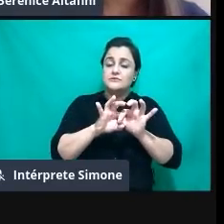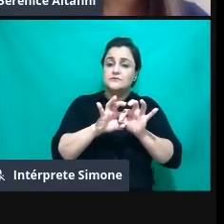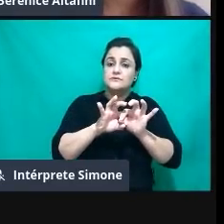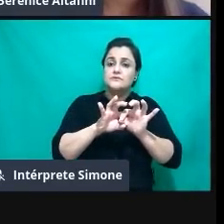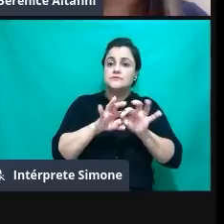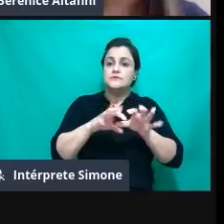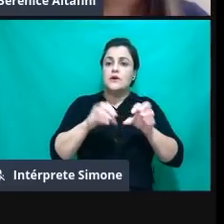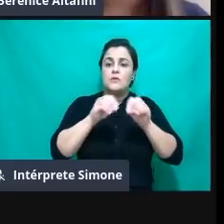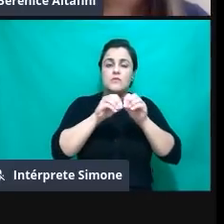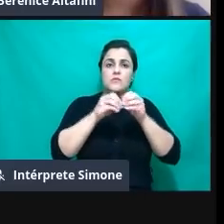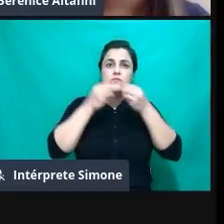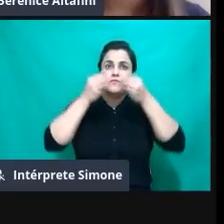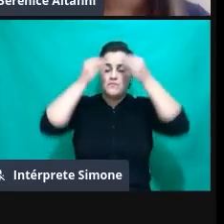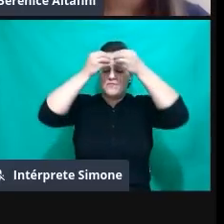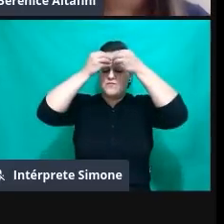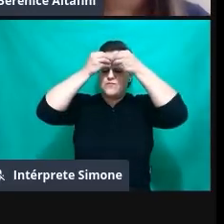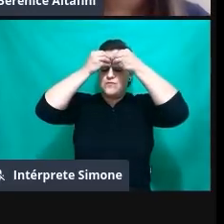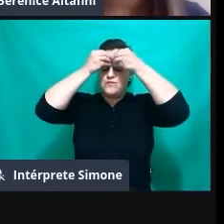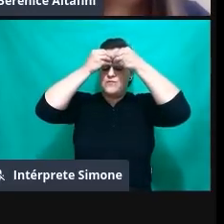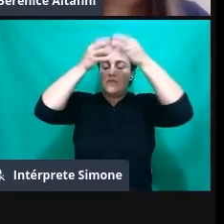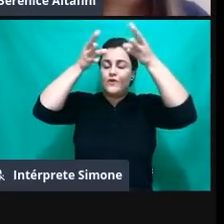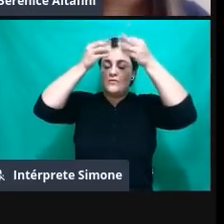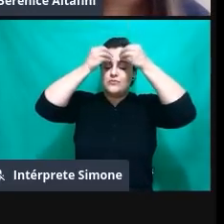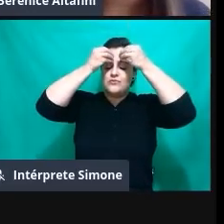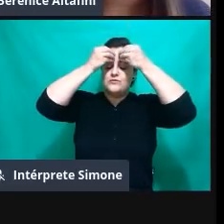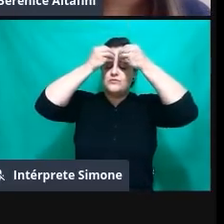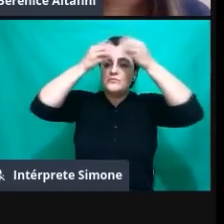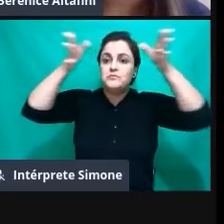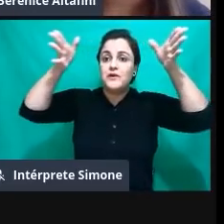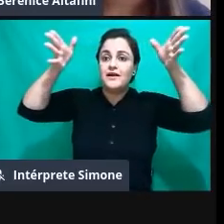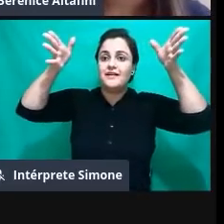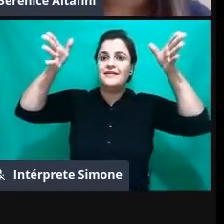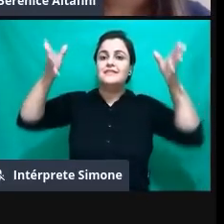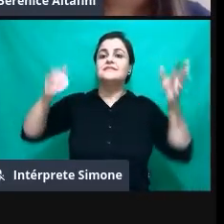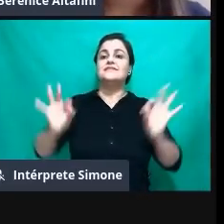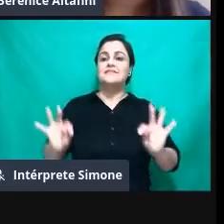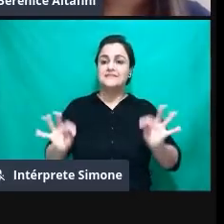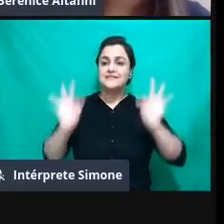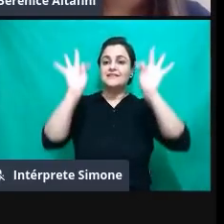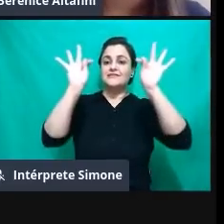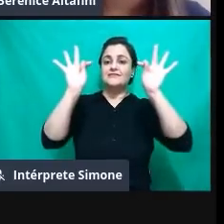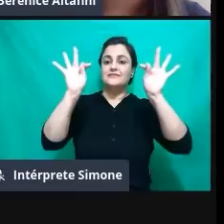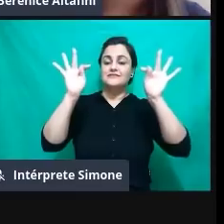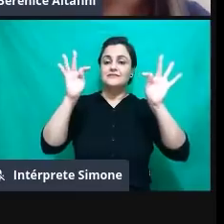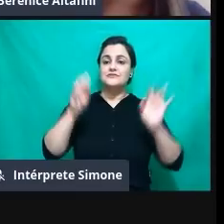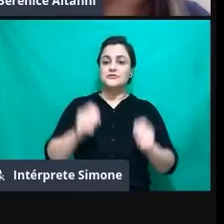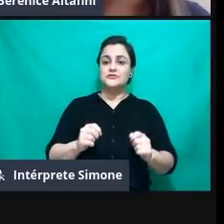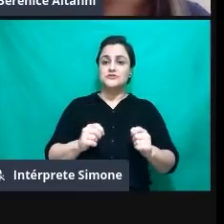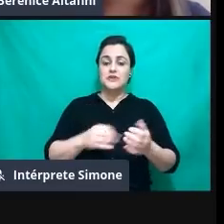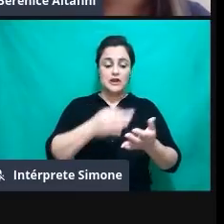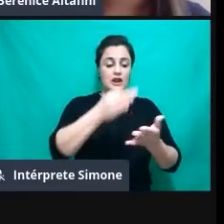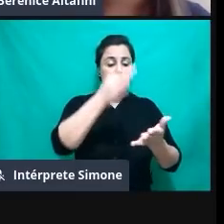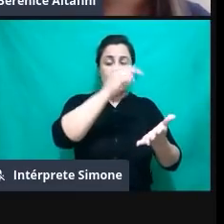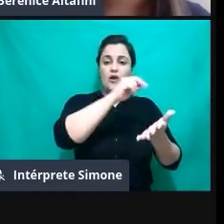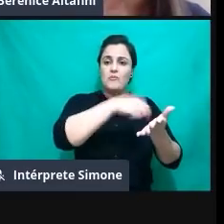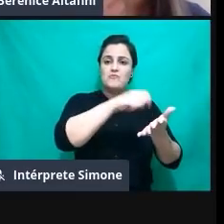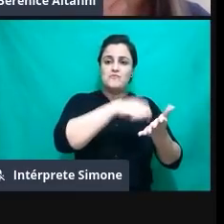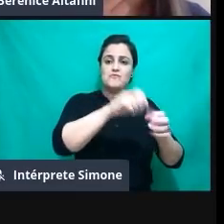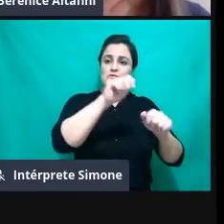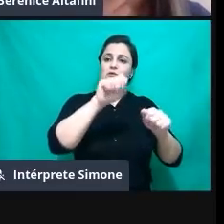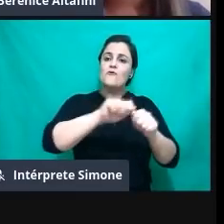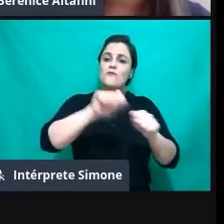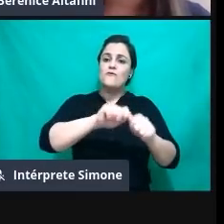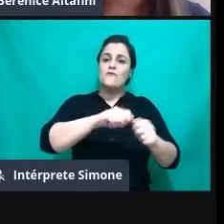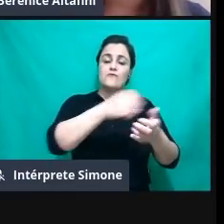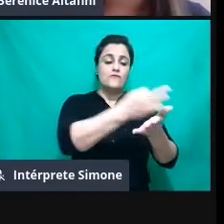o processo de compreensão e produção. Hoje, a produção textual, ela é muito diferente, todo mundo opina, e no